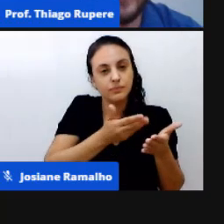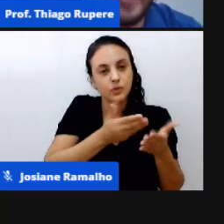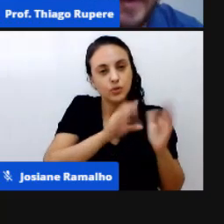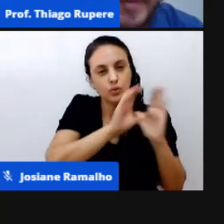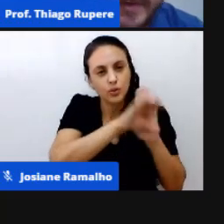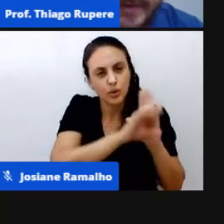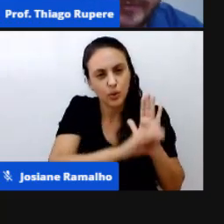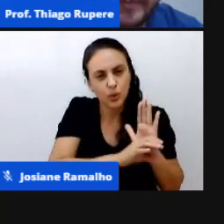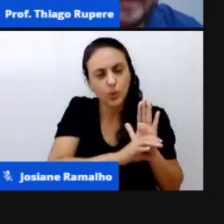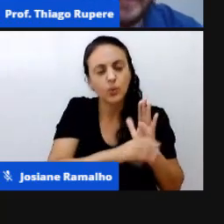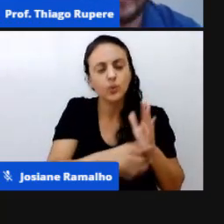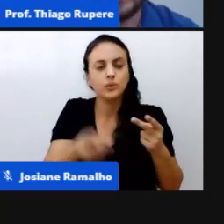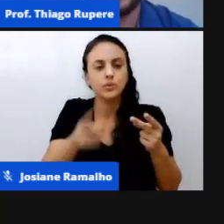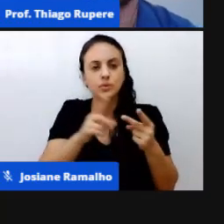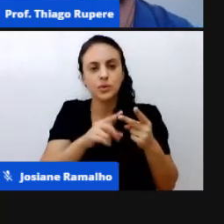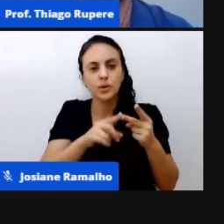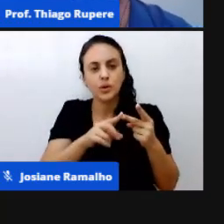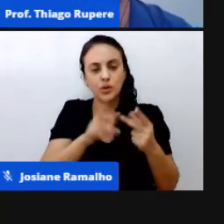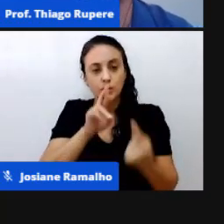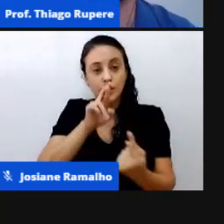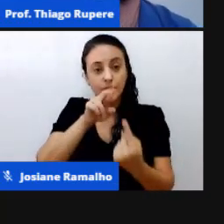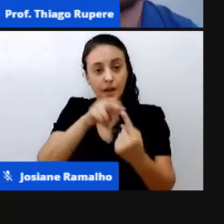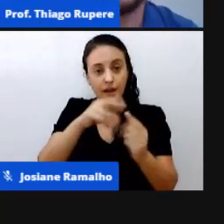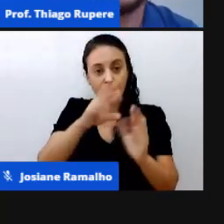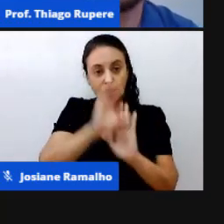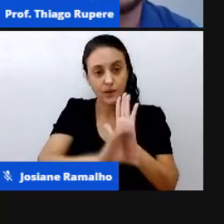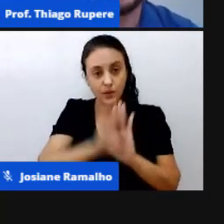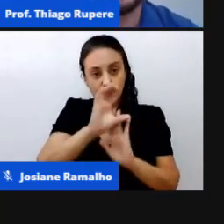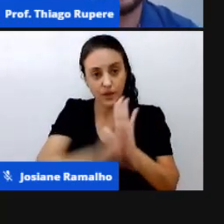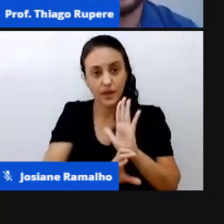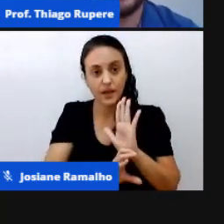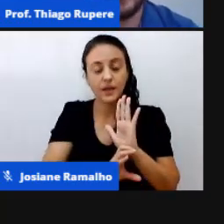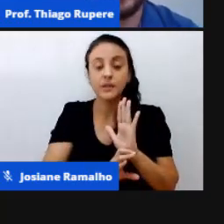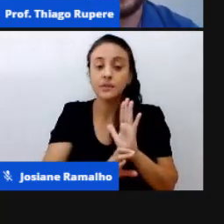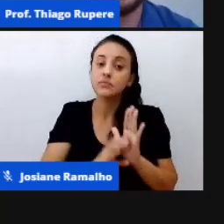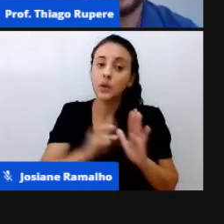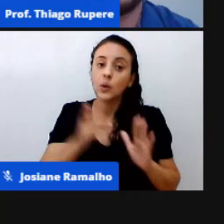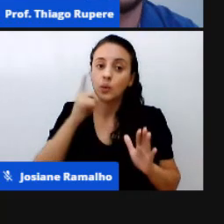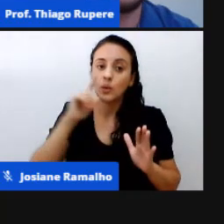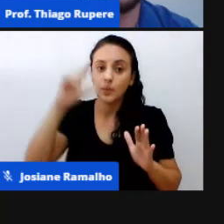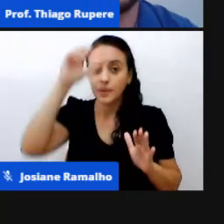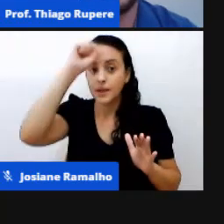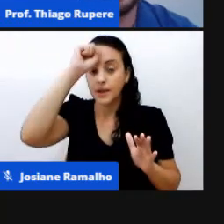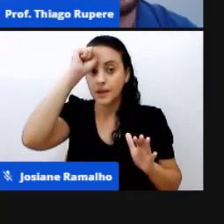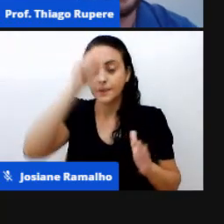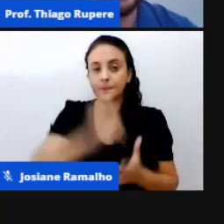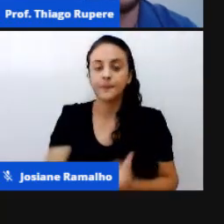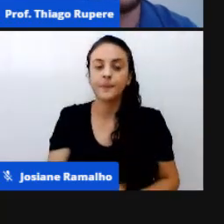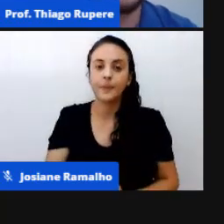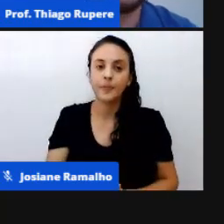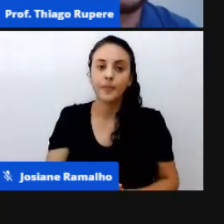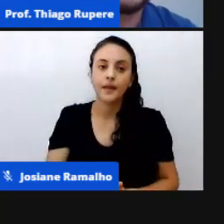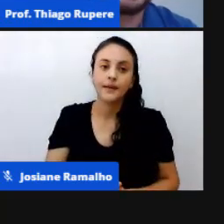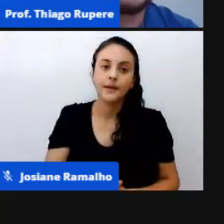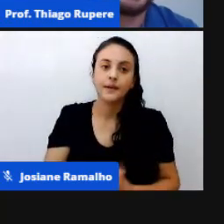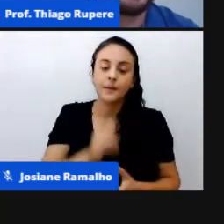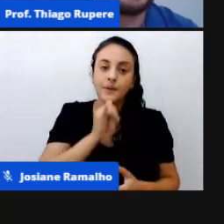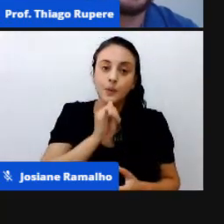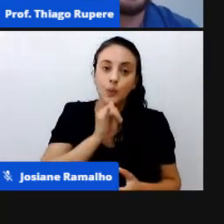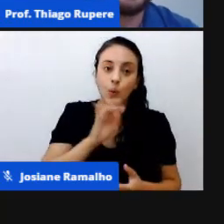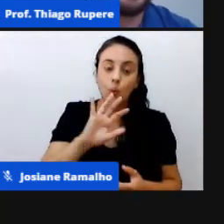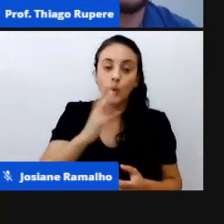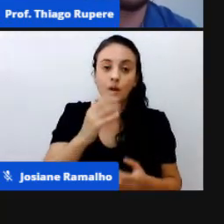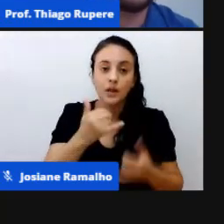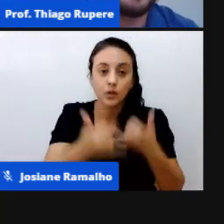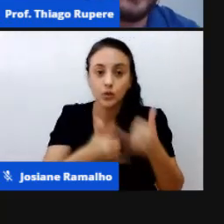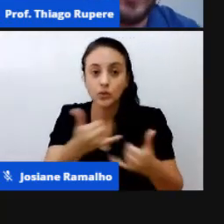de certa forma, está aprendendo. Quando ele acessa, quando ele joga, por exemplo, ele está aprendendo a nomenclatura, ele está